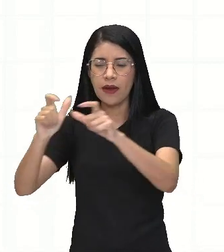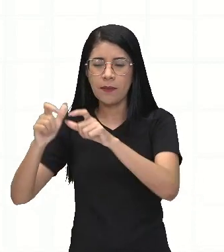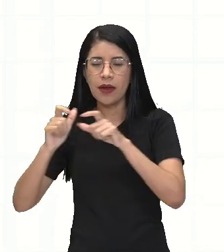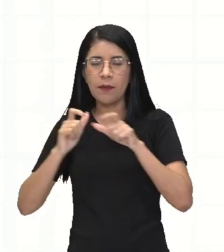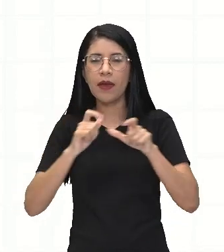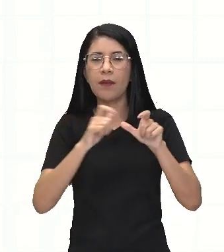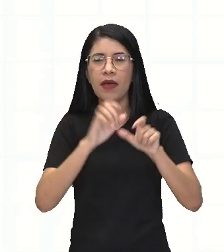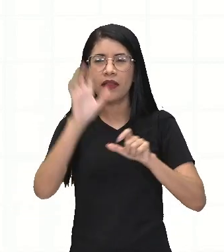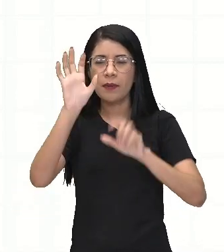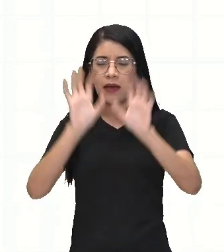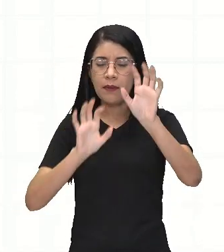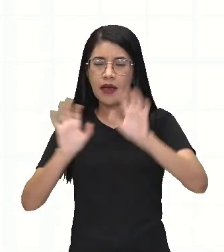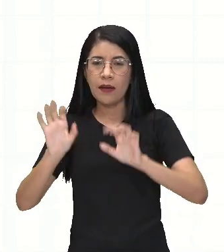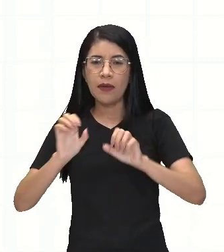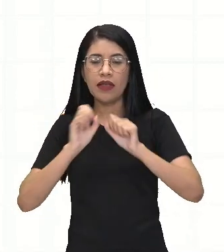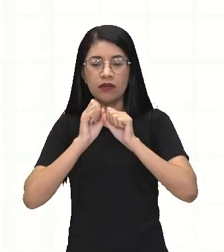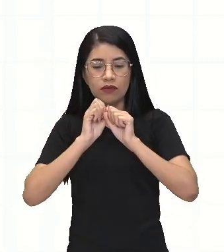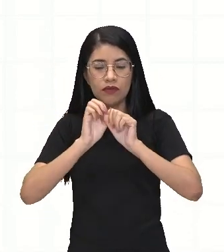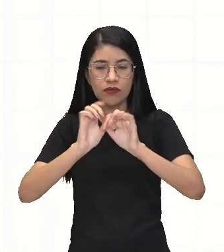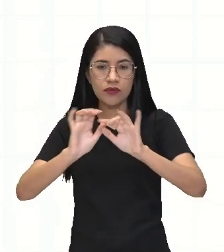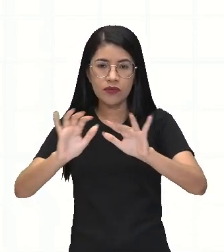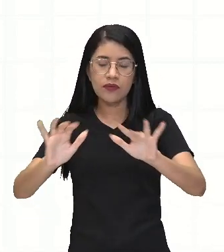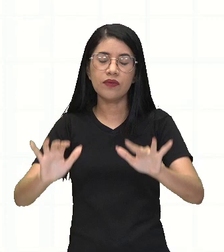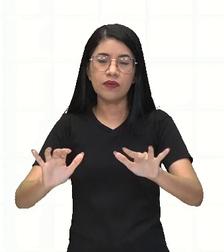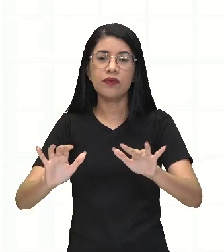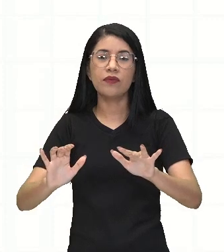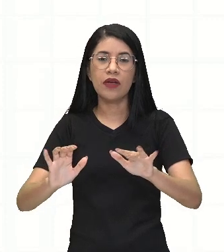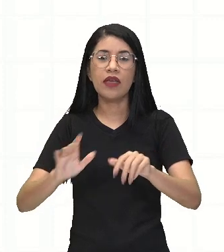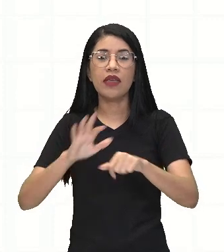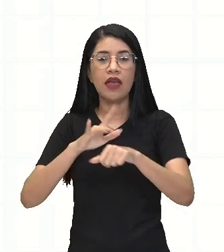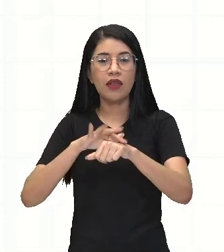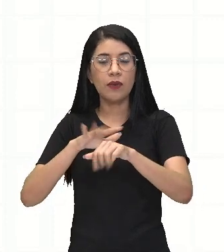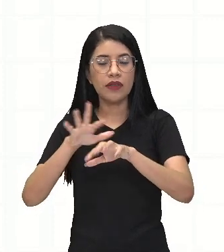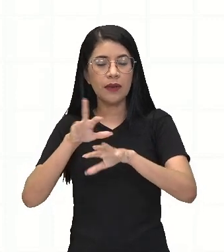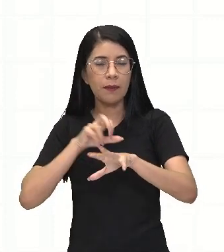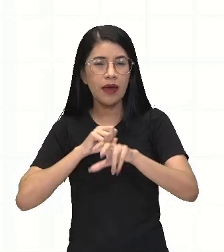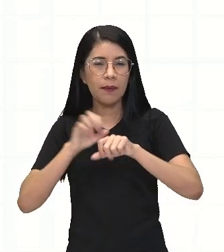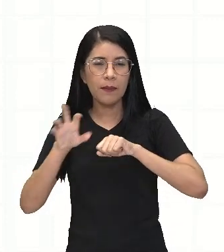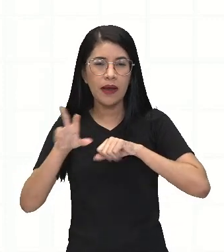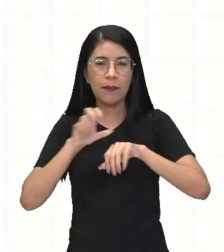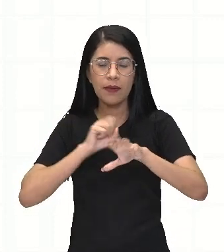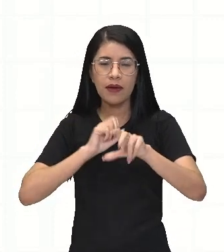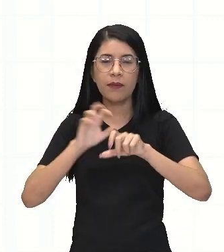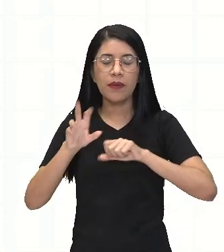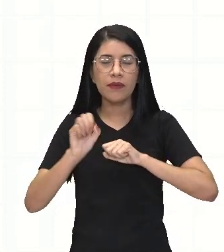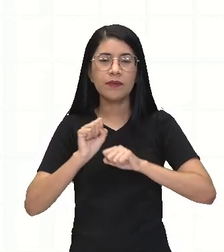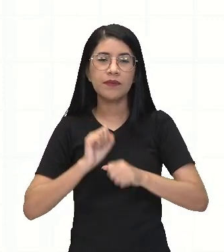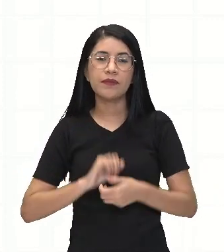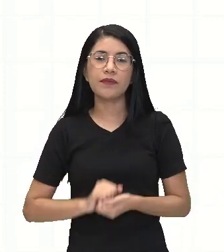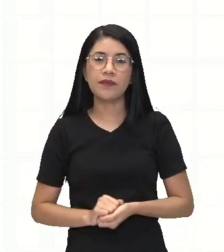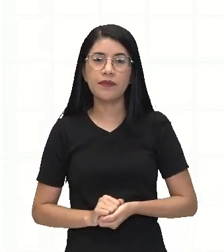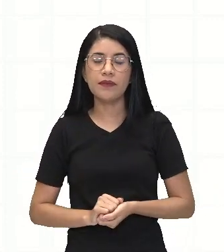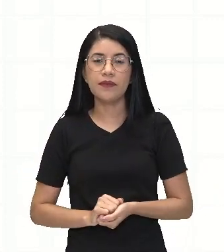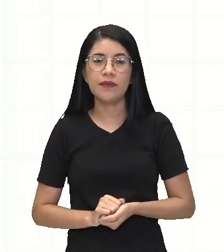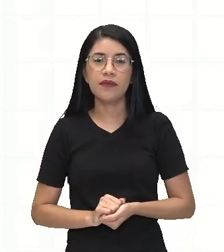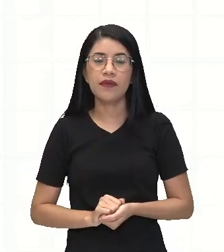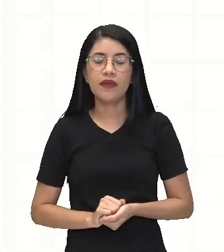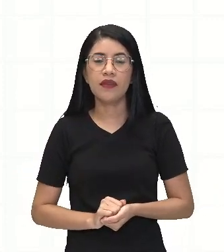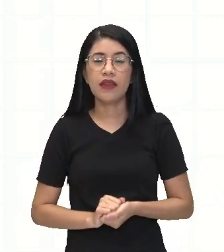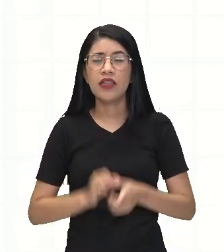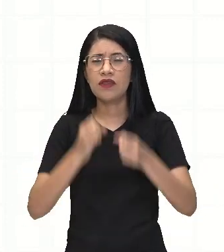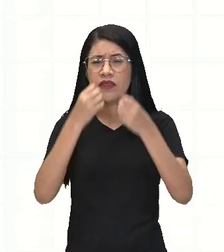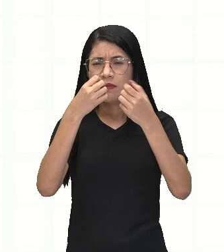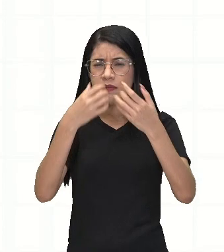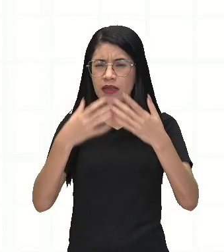e assim causar doenças em muitas pessoas. Nós vamos ver sobre cada uma destas